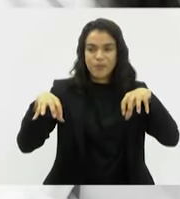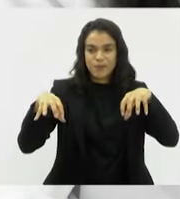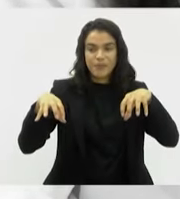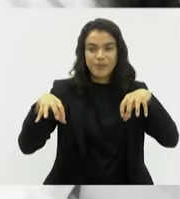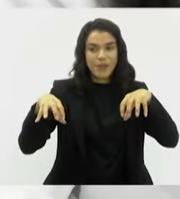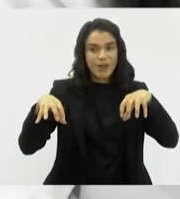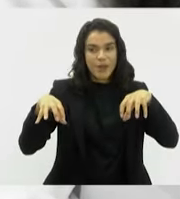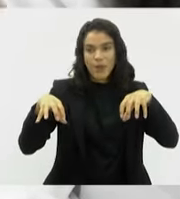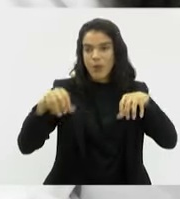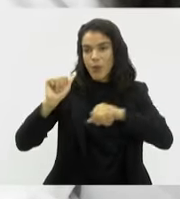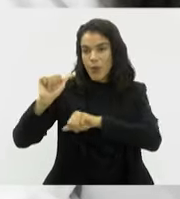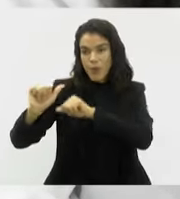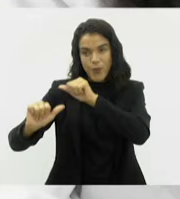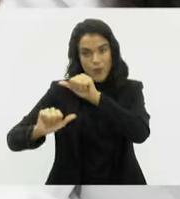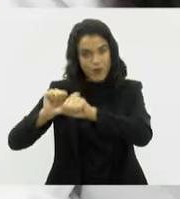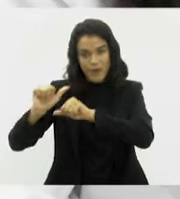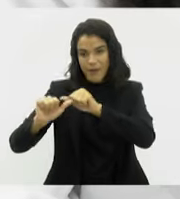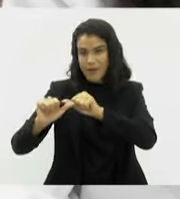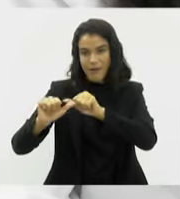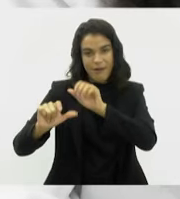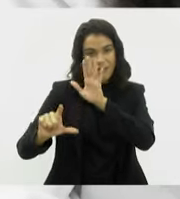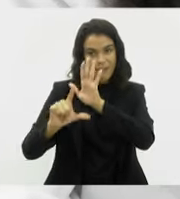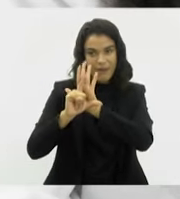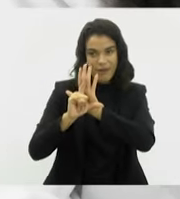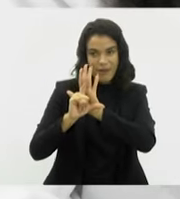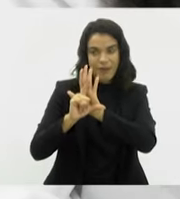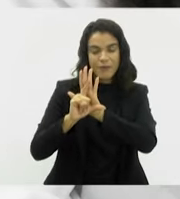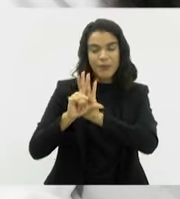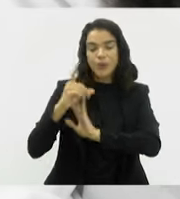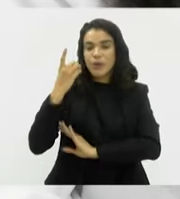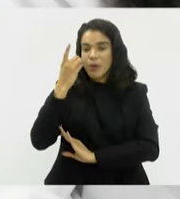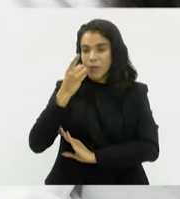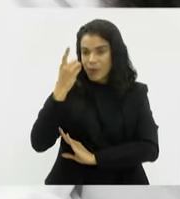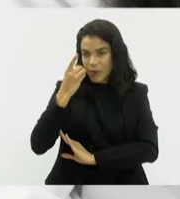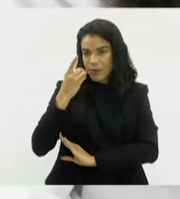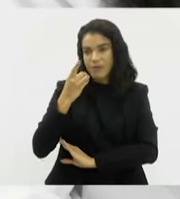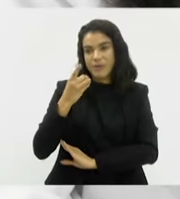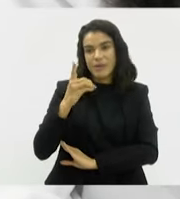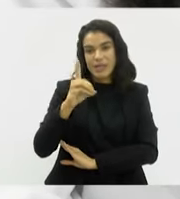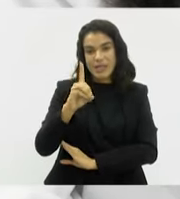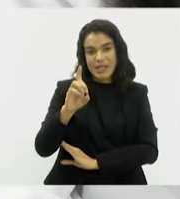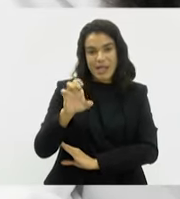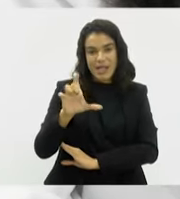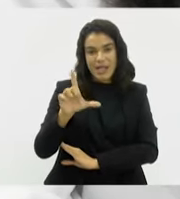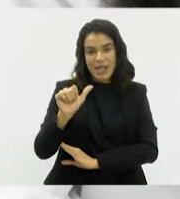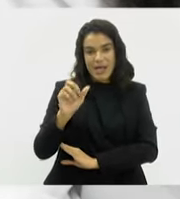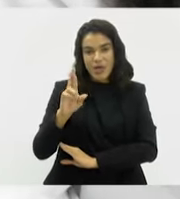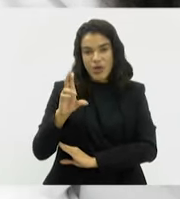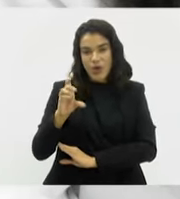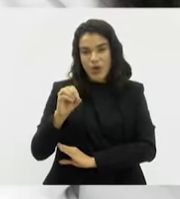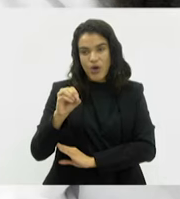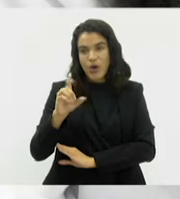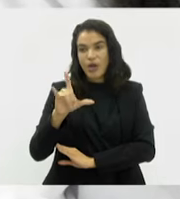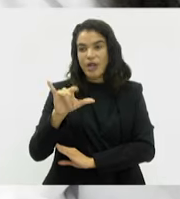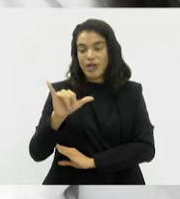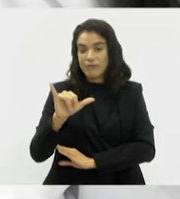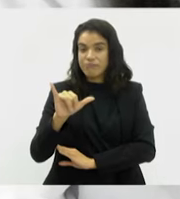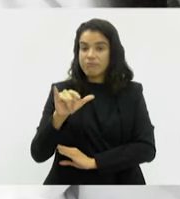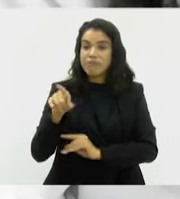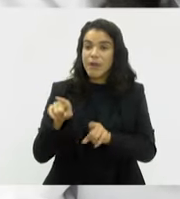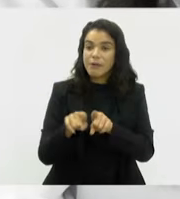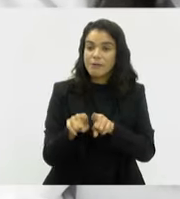ele não modificaria a lei do deputado Guilherme Delarore. Isso é um ponto. O outro ponto que eu trago são